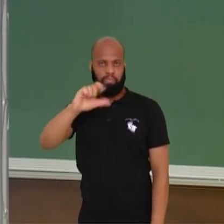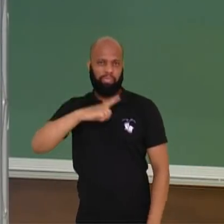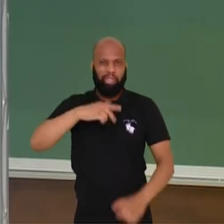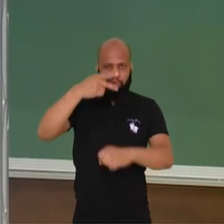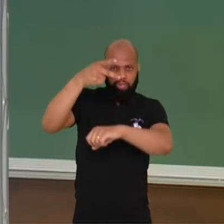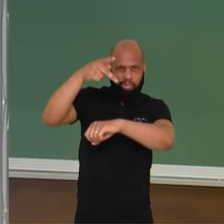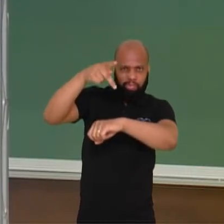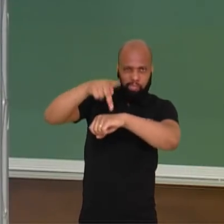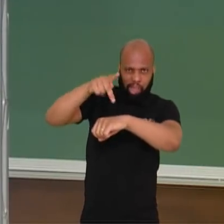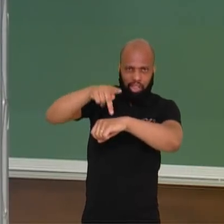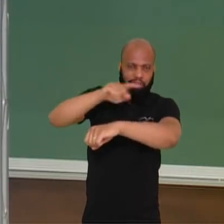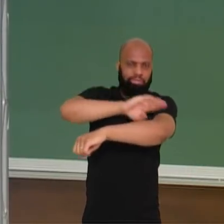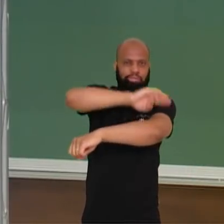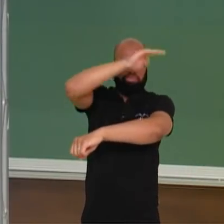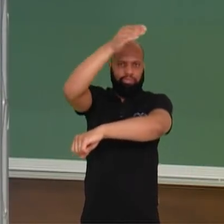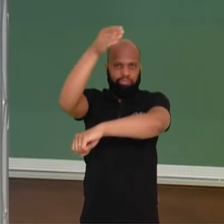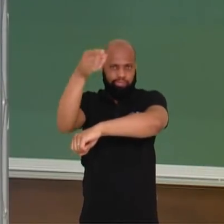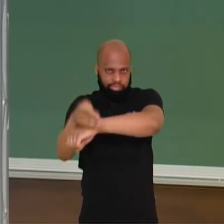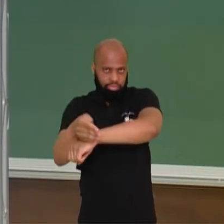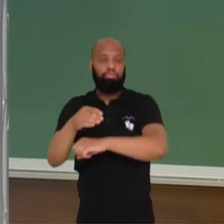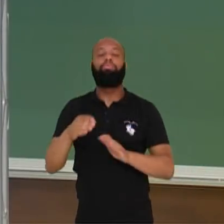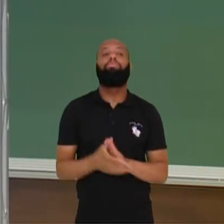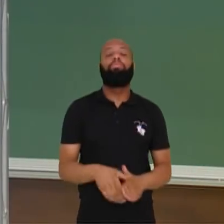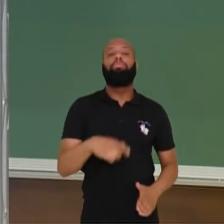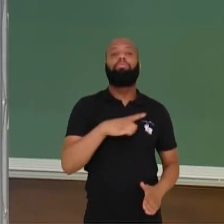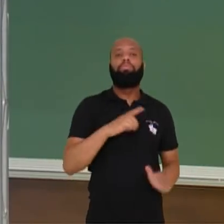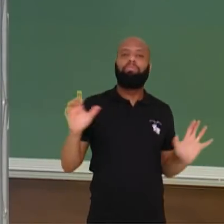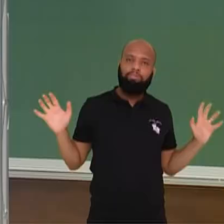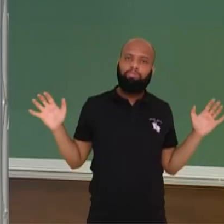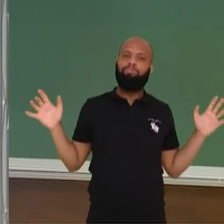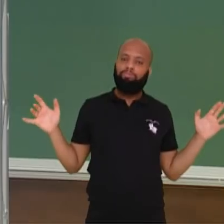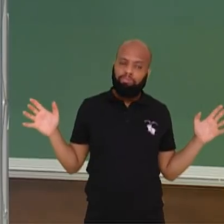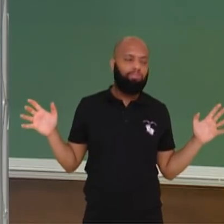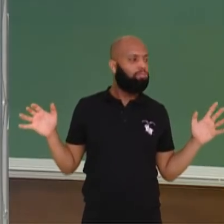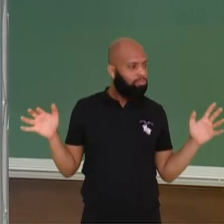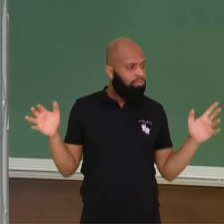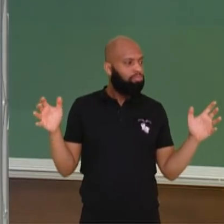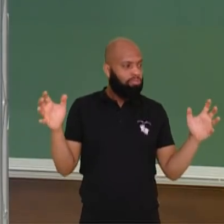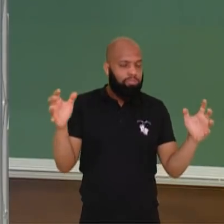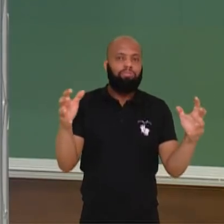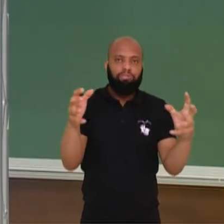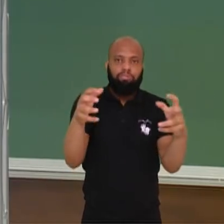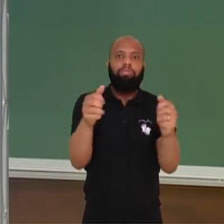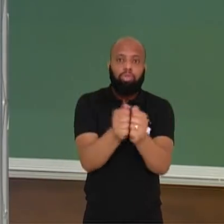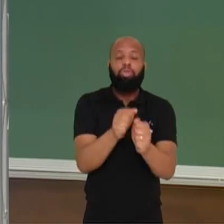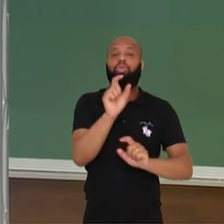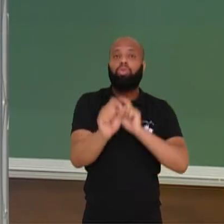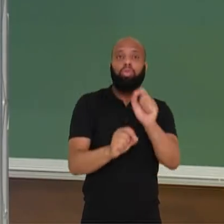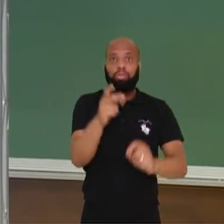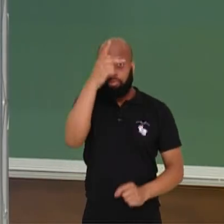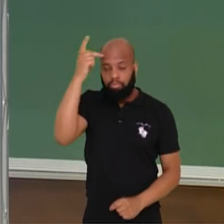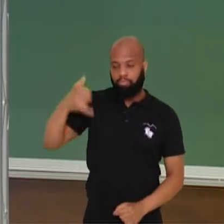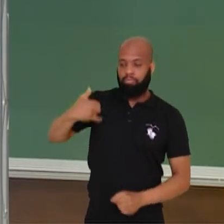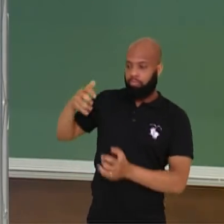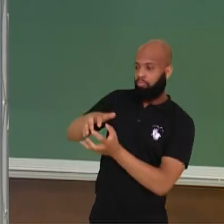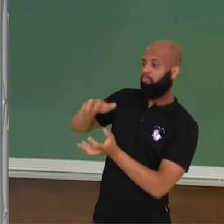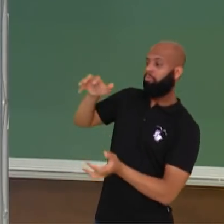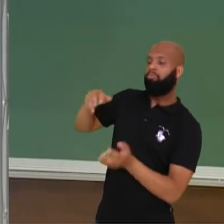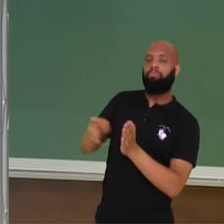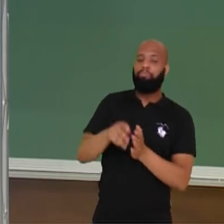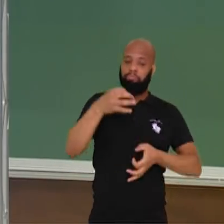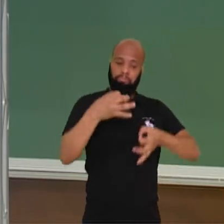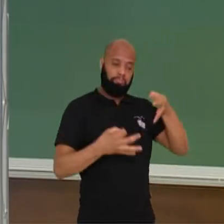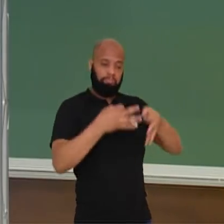rochosa. Ali se reuniam alguns anciãos para alguns julgamentos, uma espécie de tribunal,